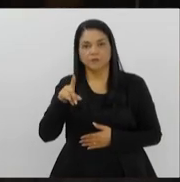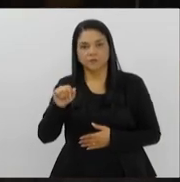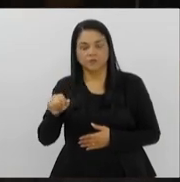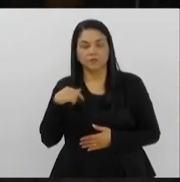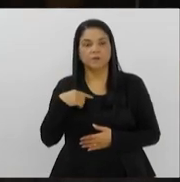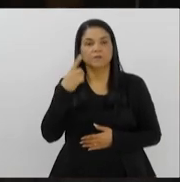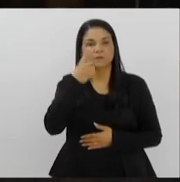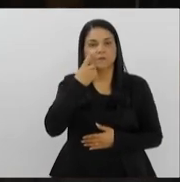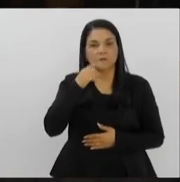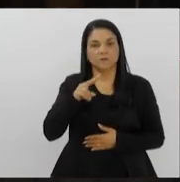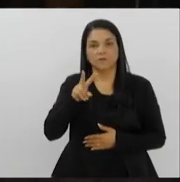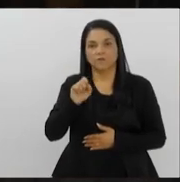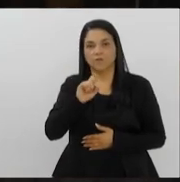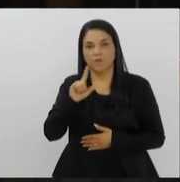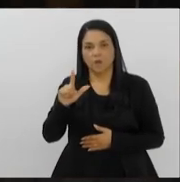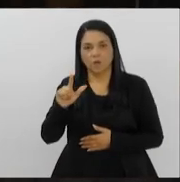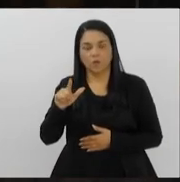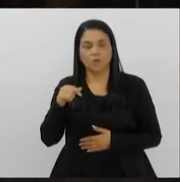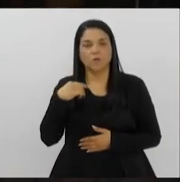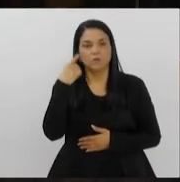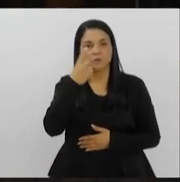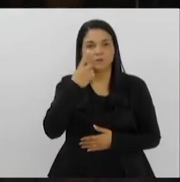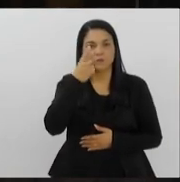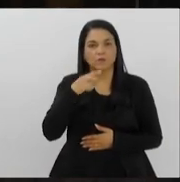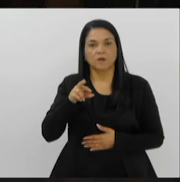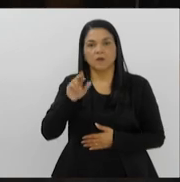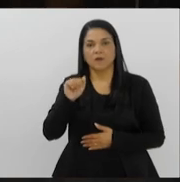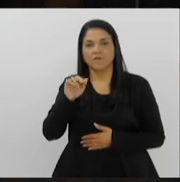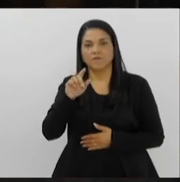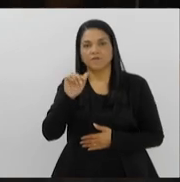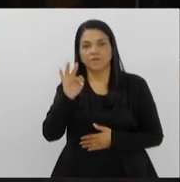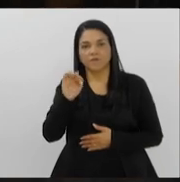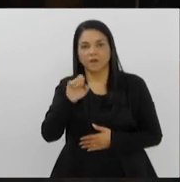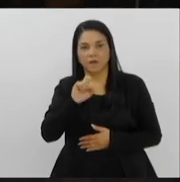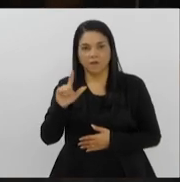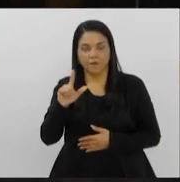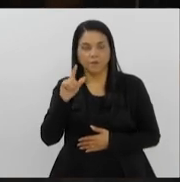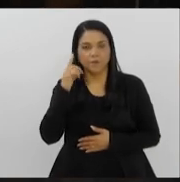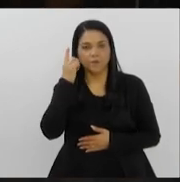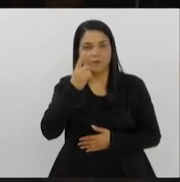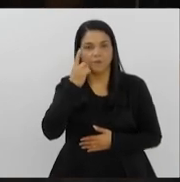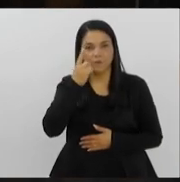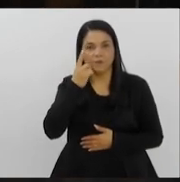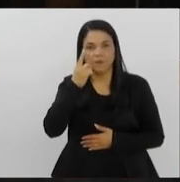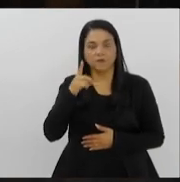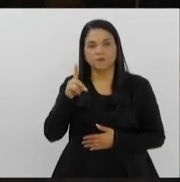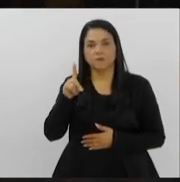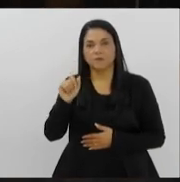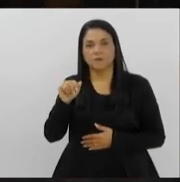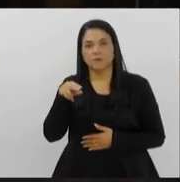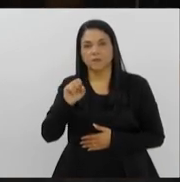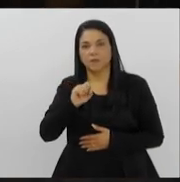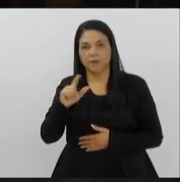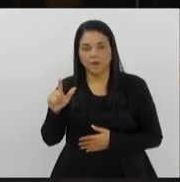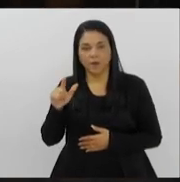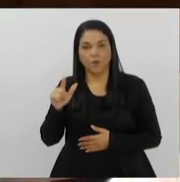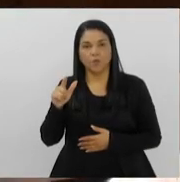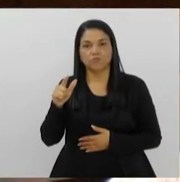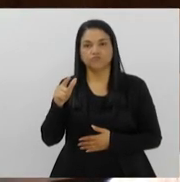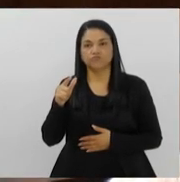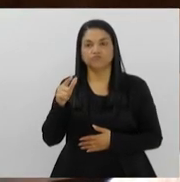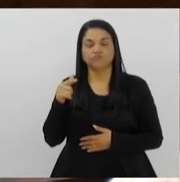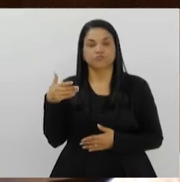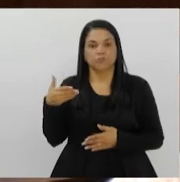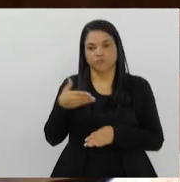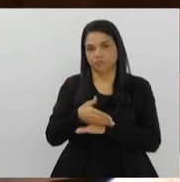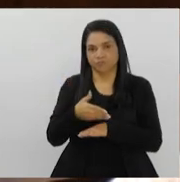Valdo Ceasa. O Rafael Nobre. Senhora presidente, o deputado Daniel Librelon não está presente no plenário, mas